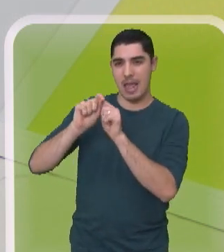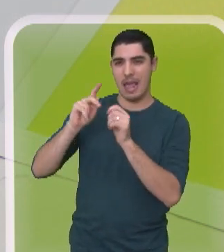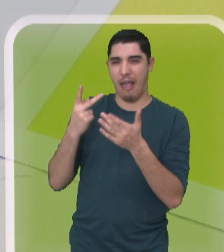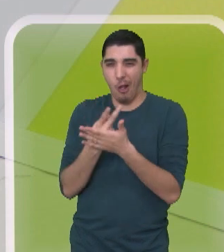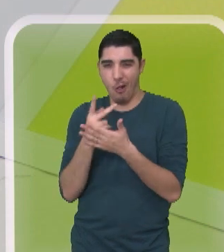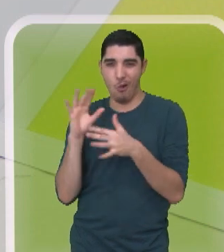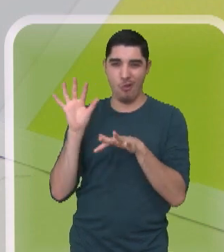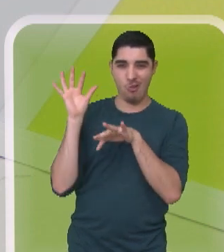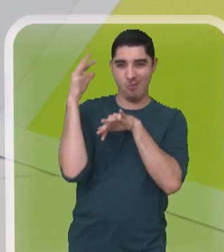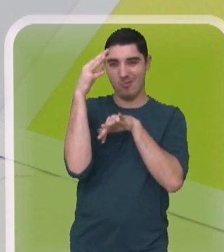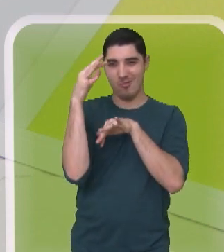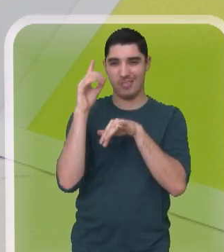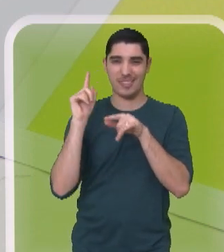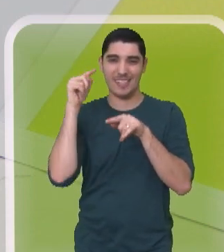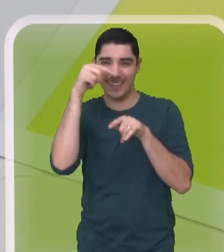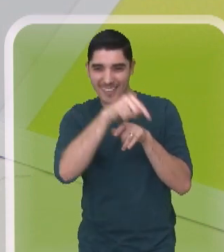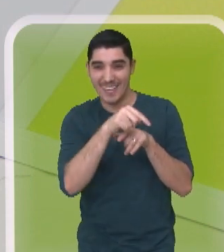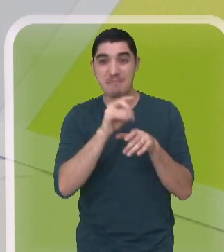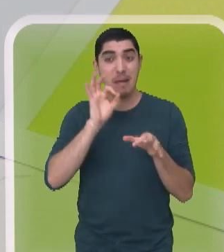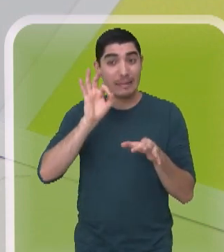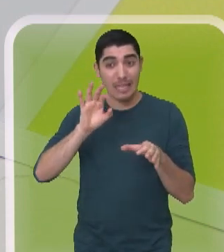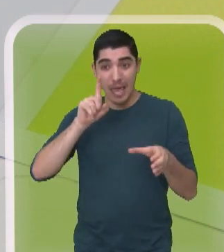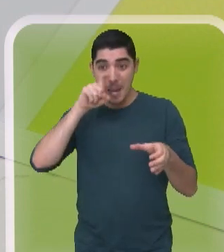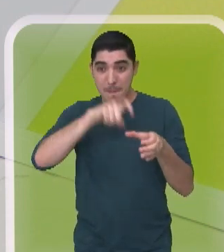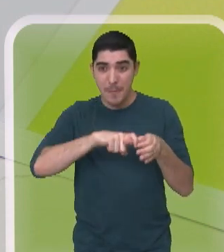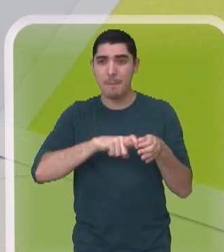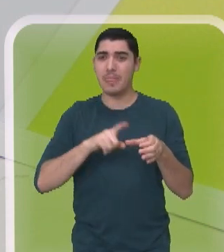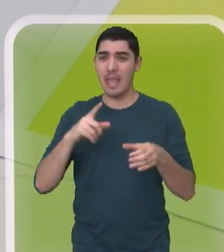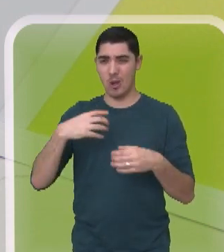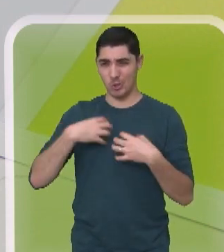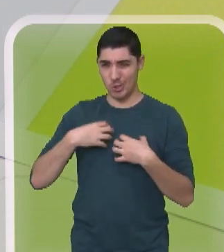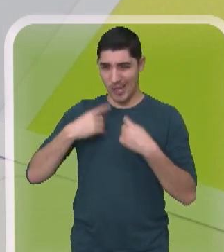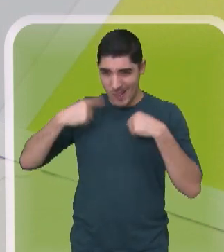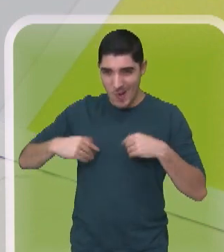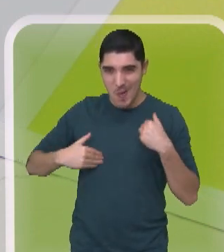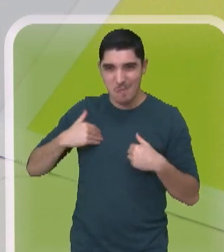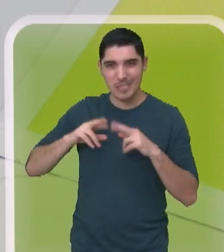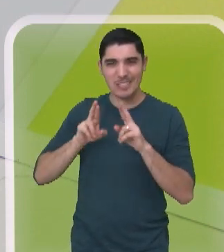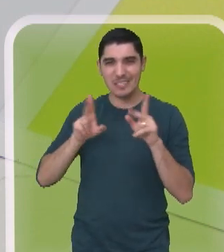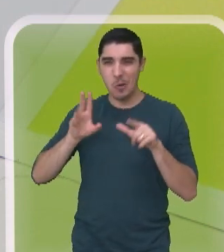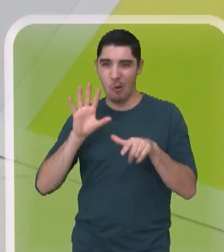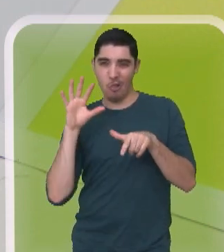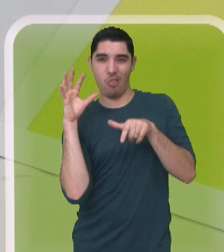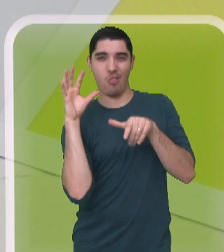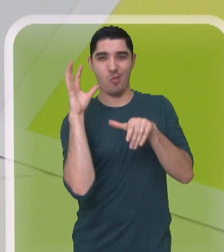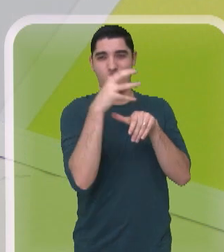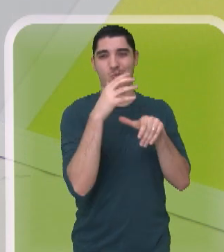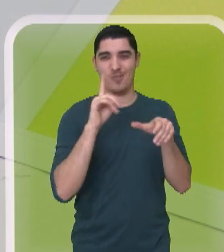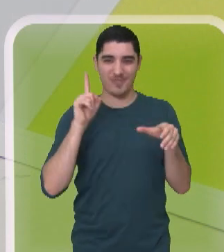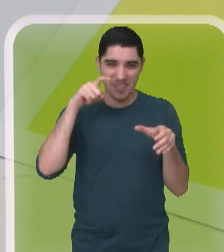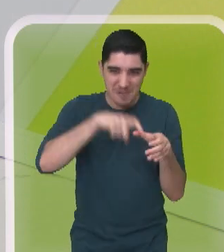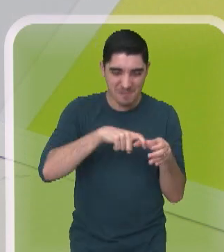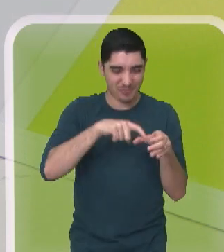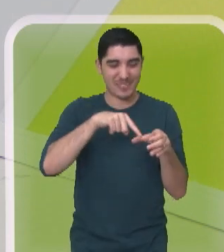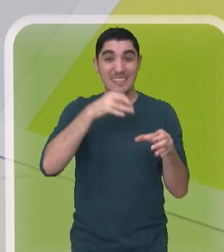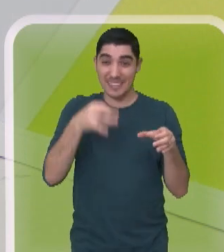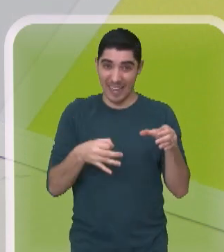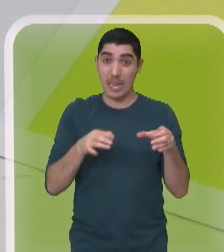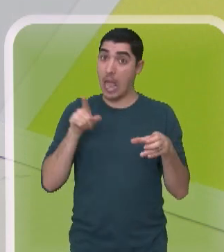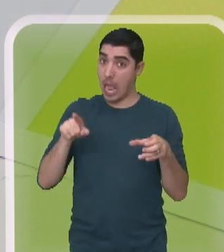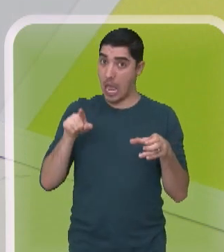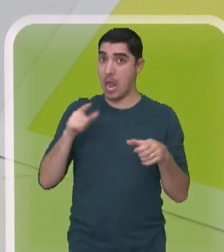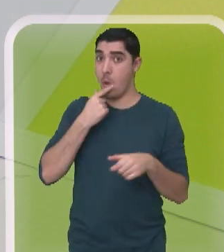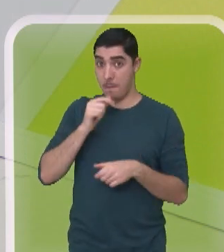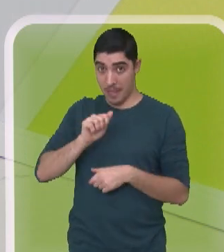ele arremessa o lance livre, ele é um espetáculo, ele tem uma mecânica de arremesso que é um negócio, é só ele que tem, aquele lance dele lá. Ele arrebentou contra